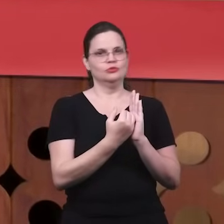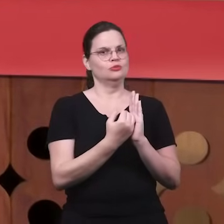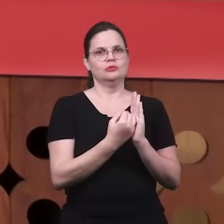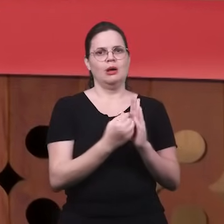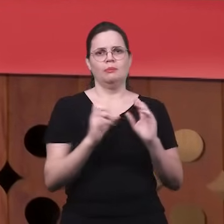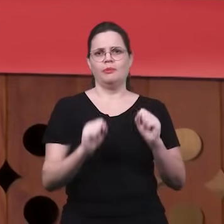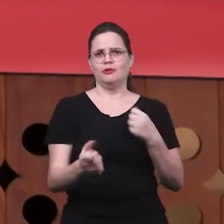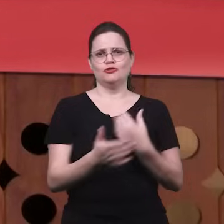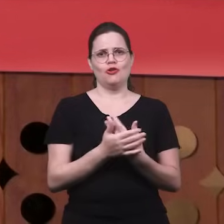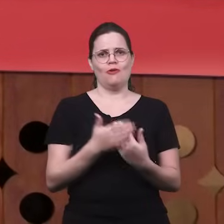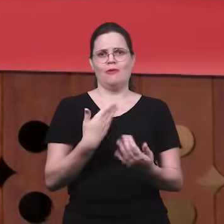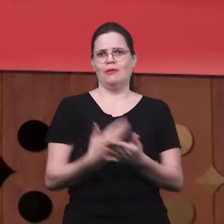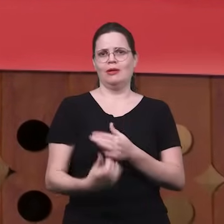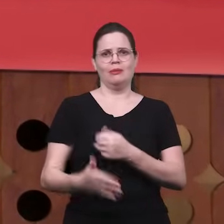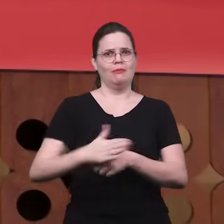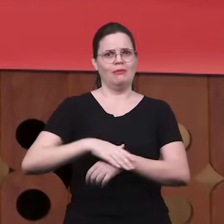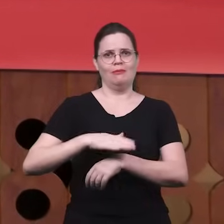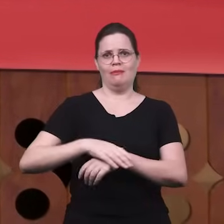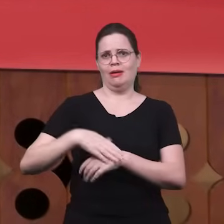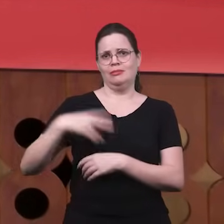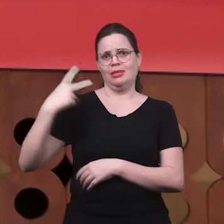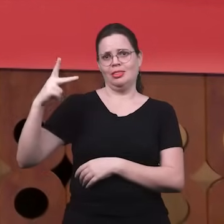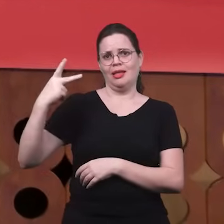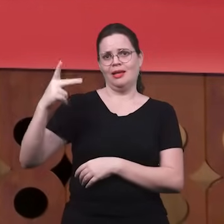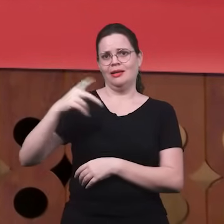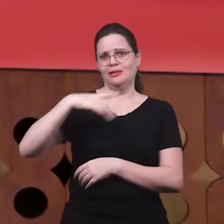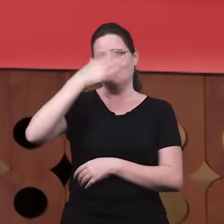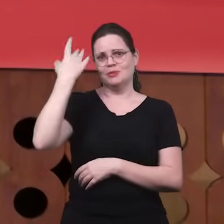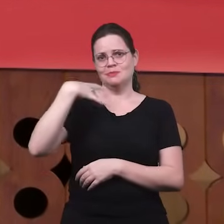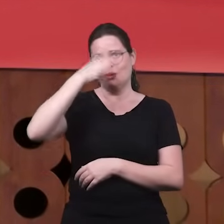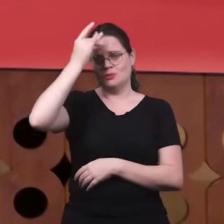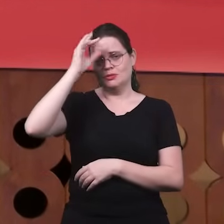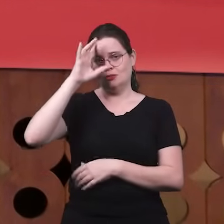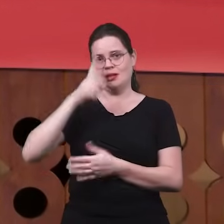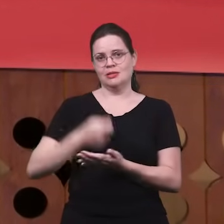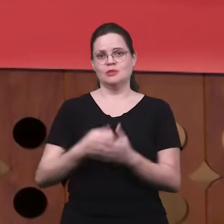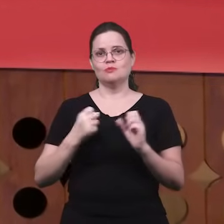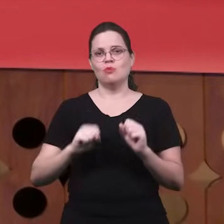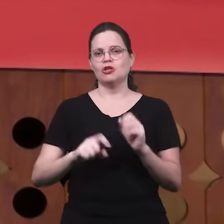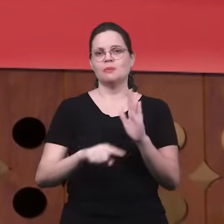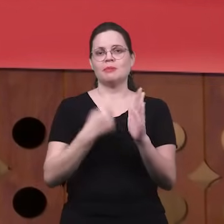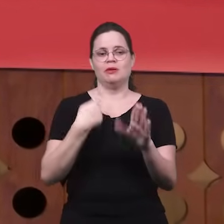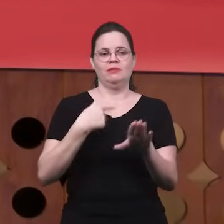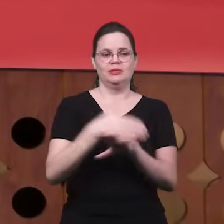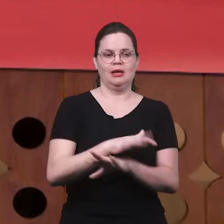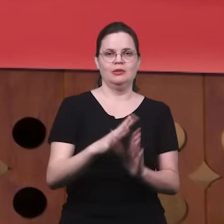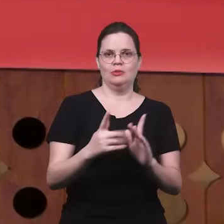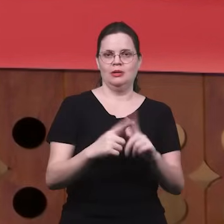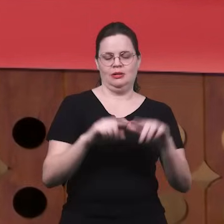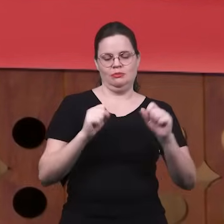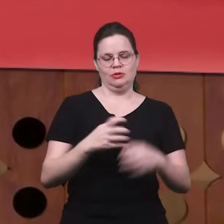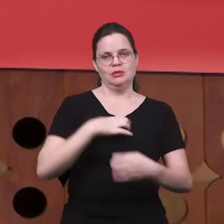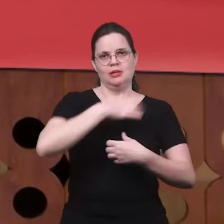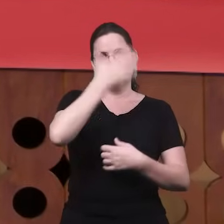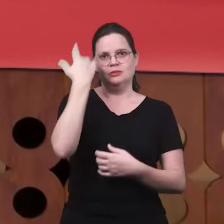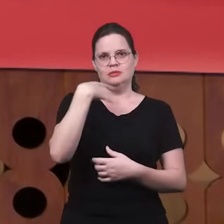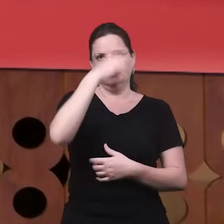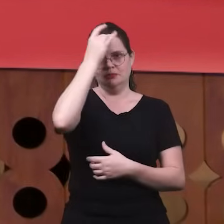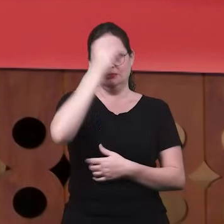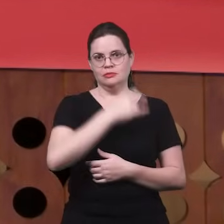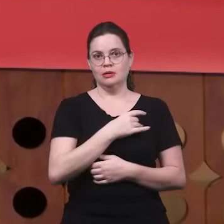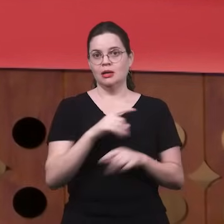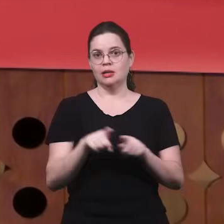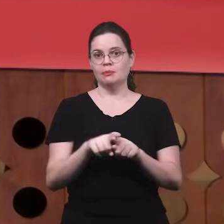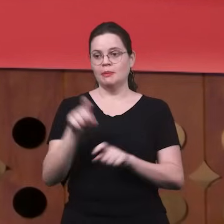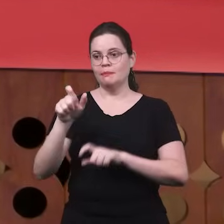acontecer em qualquer momento. Na primeira vez que a pessoa entra na igreja. Há casos de pessoas que foram batizadas com o Espírito Santo que nem tinham ido à